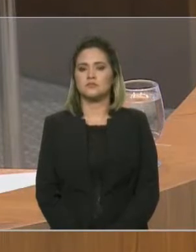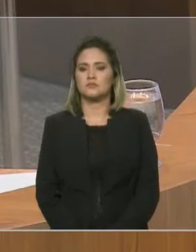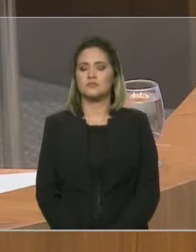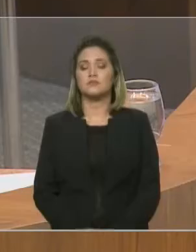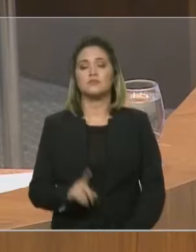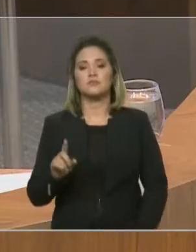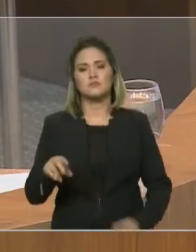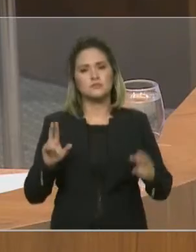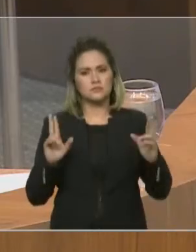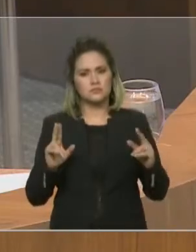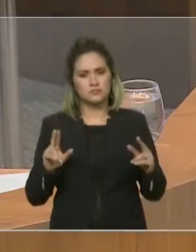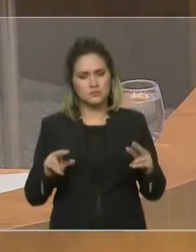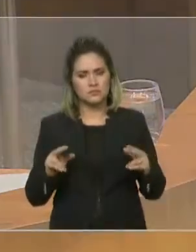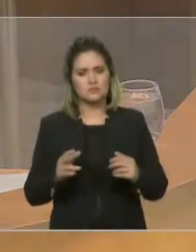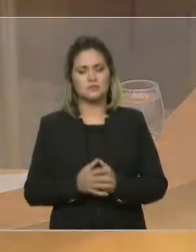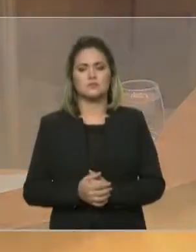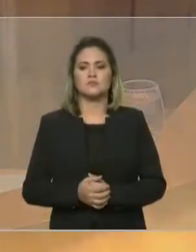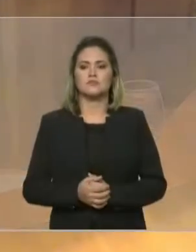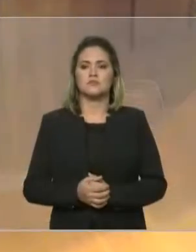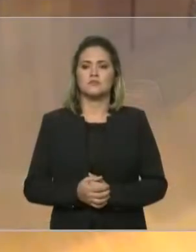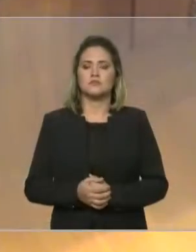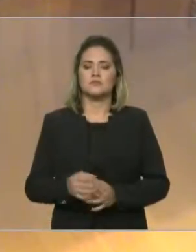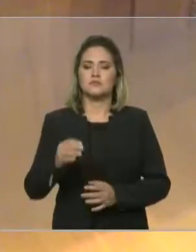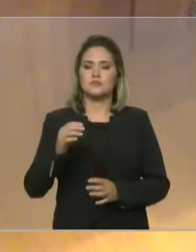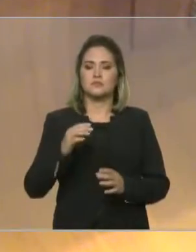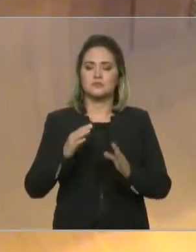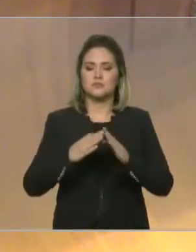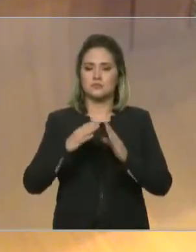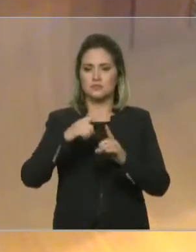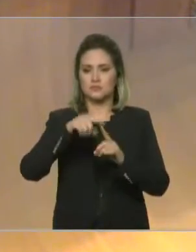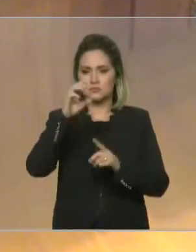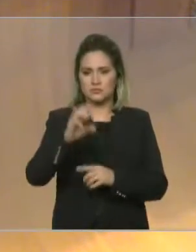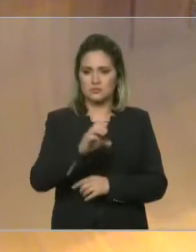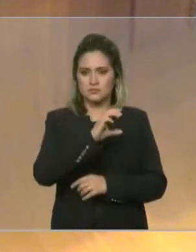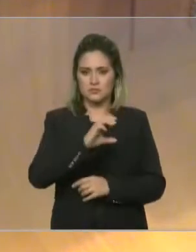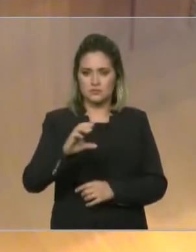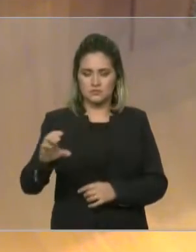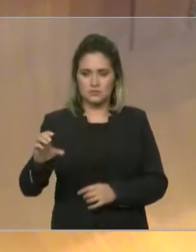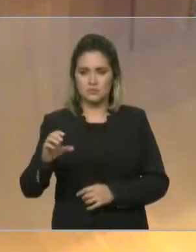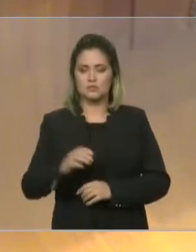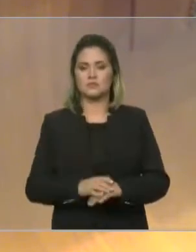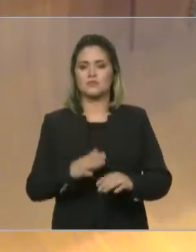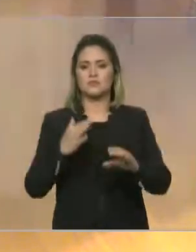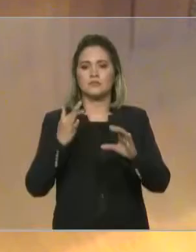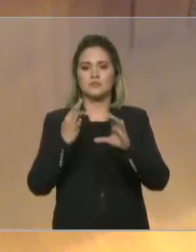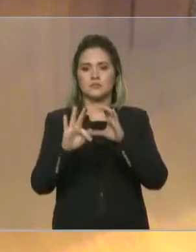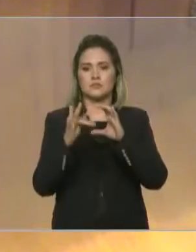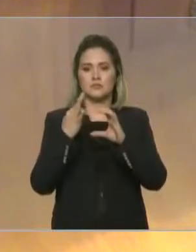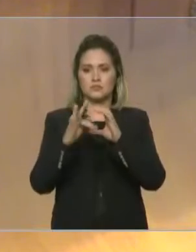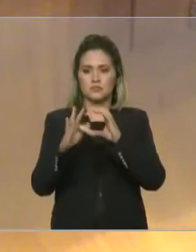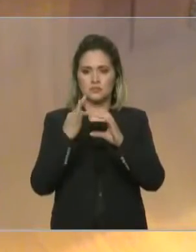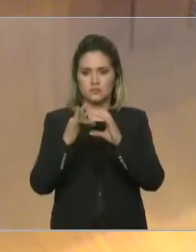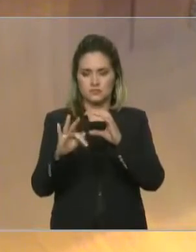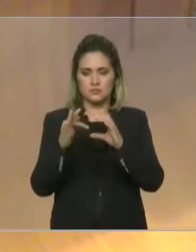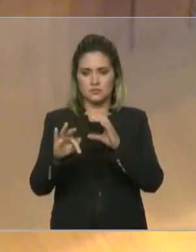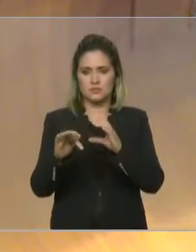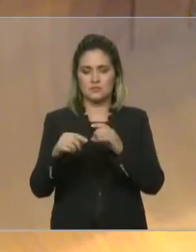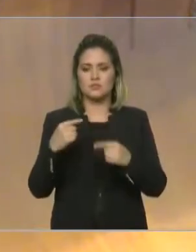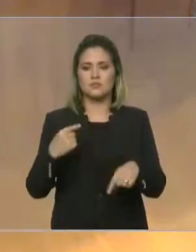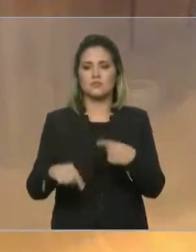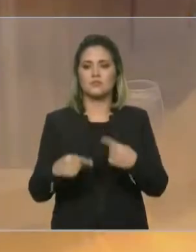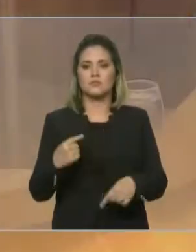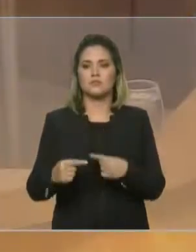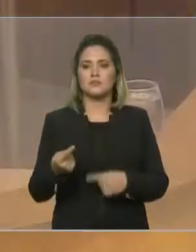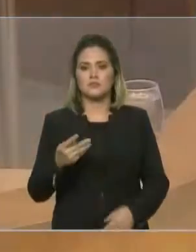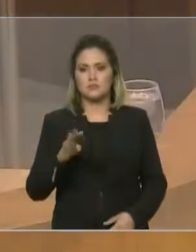Católica, que é a fraternidade e políticas públicas. Sintam-se todos acolhidos nesta